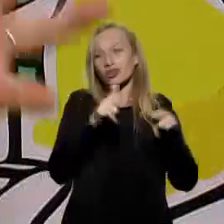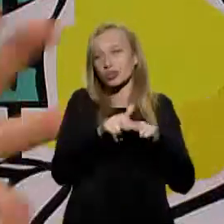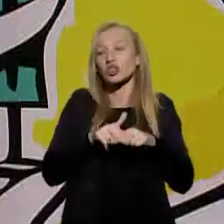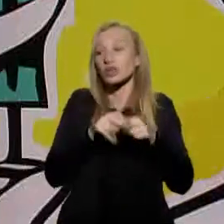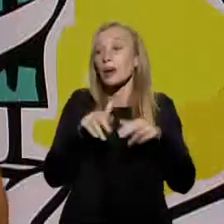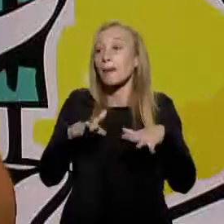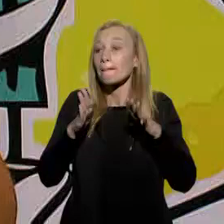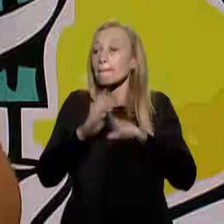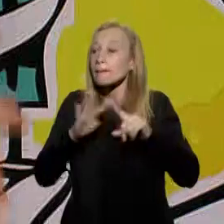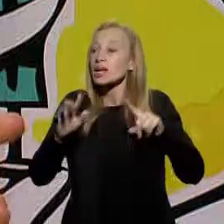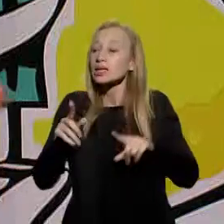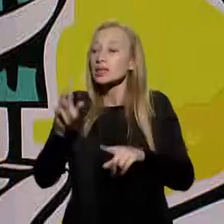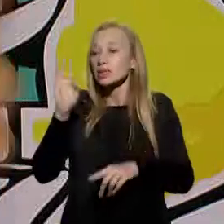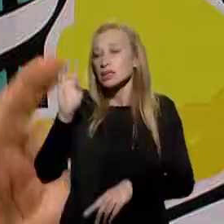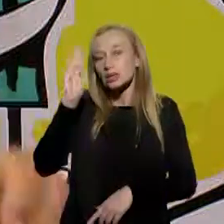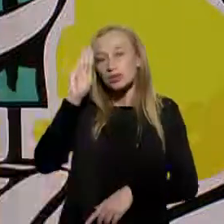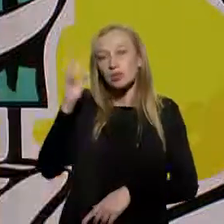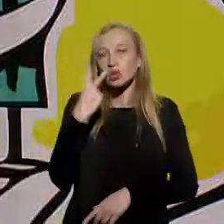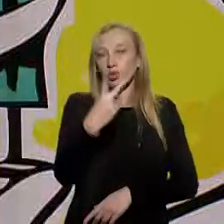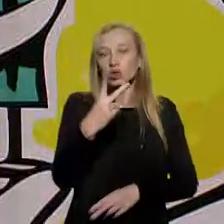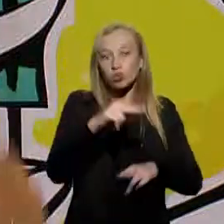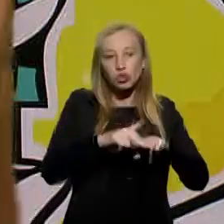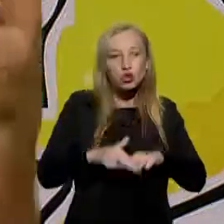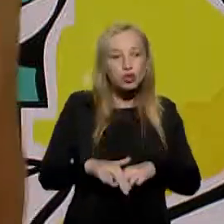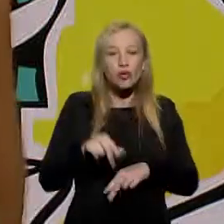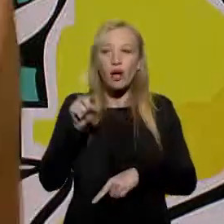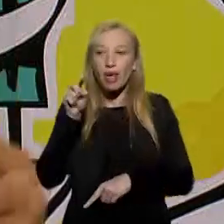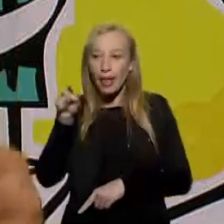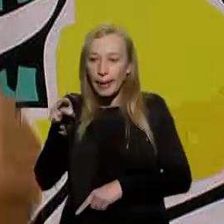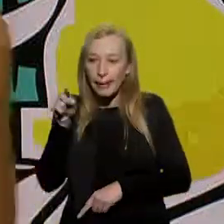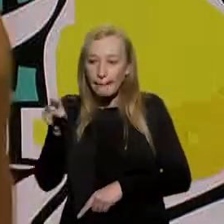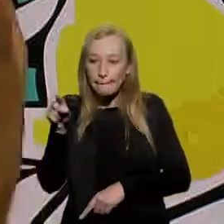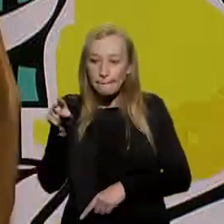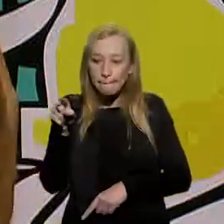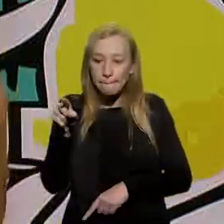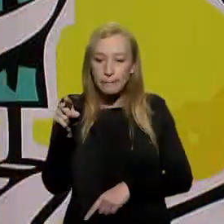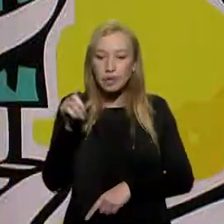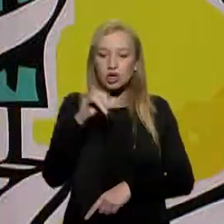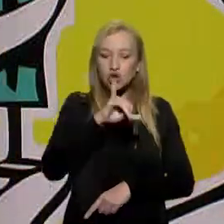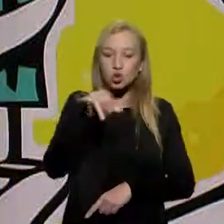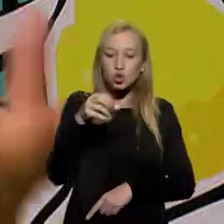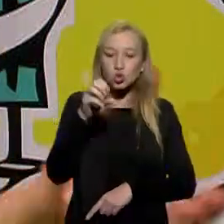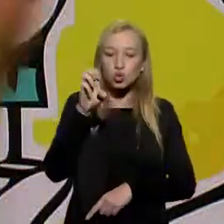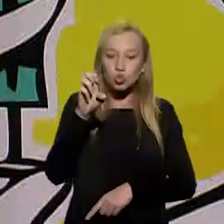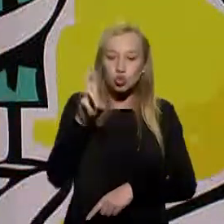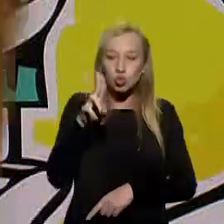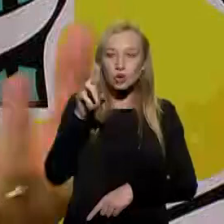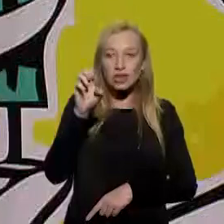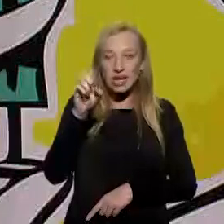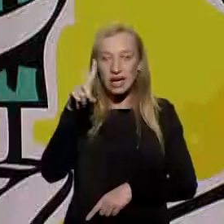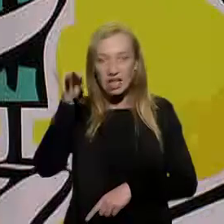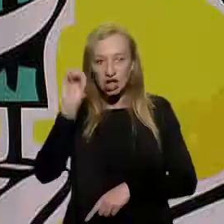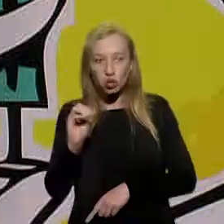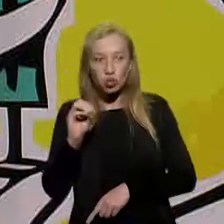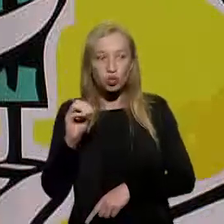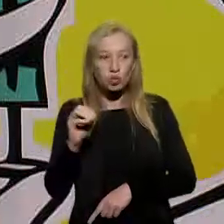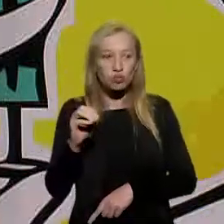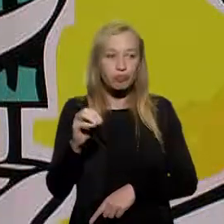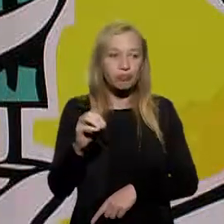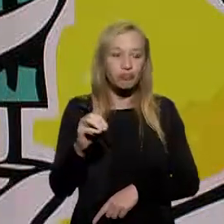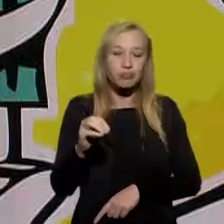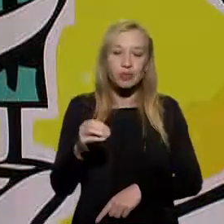várias razões mas principalmente por duas razões primeiro que ela e os juscelino viver uma relação